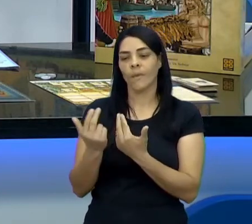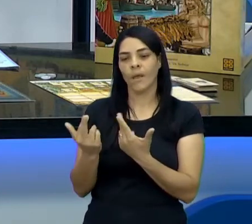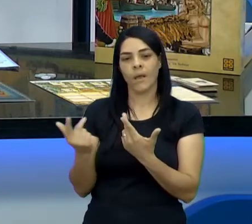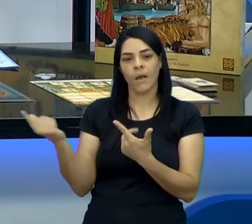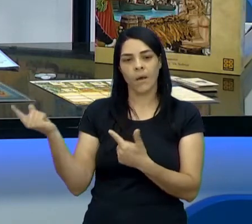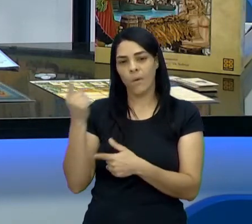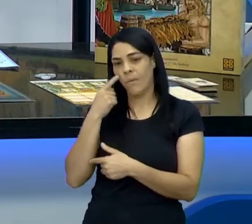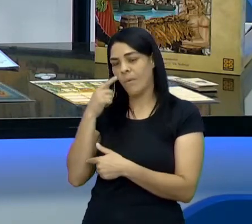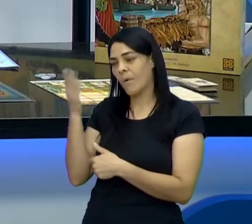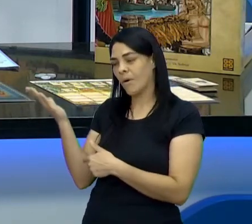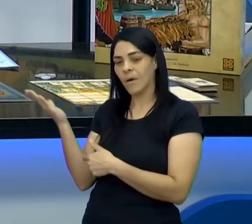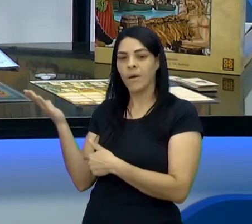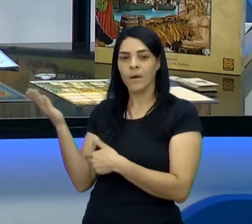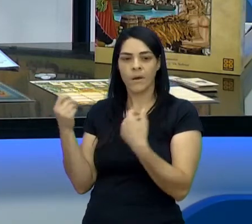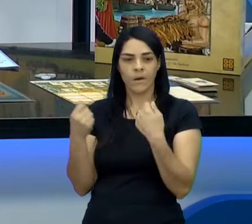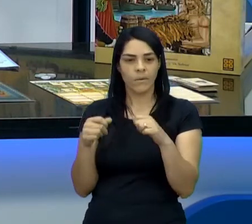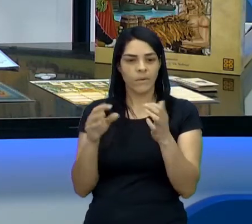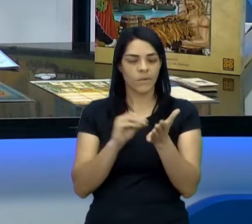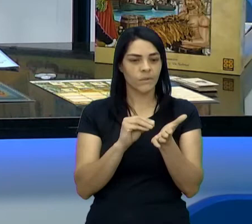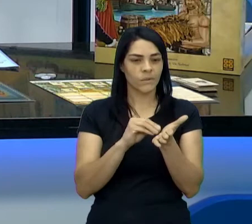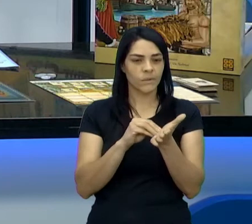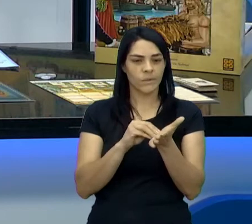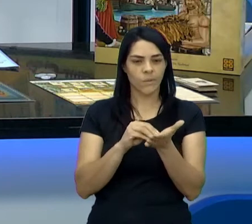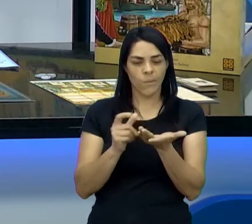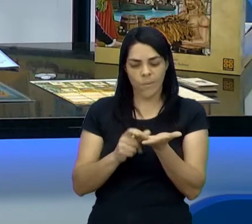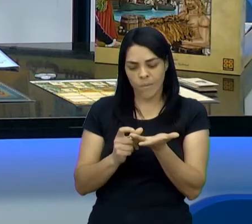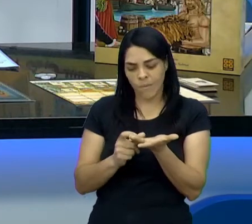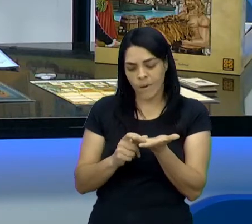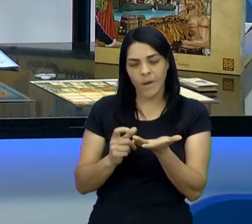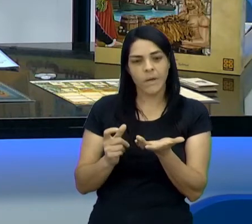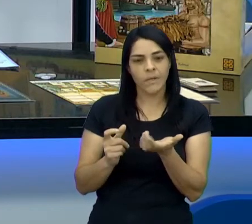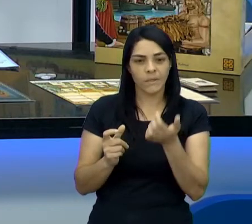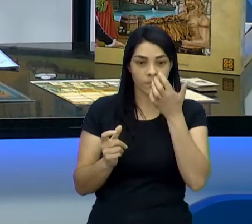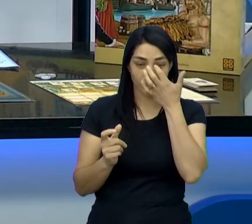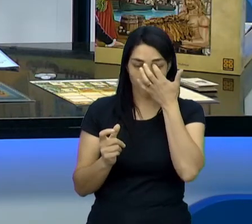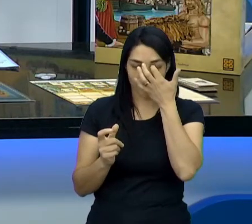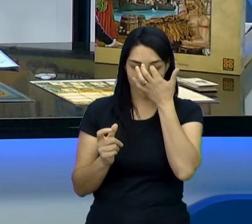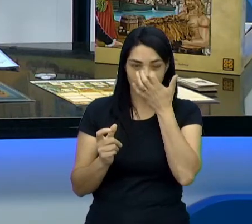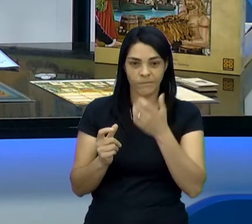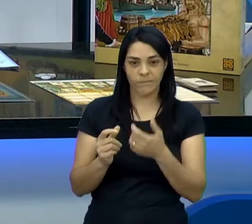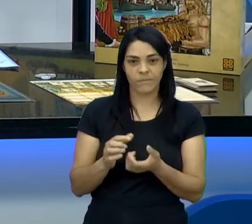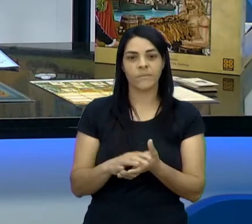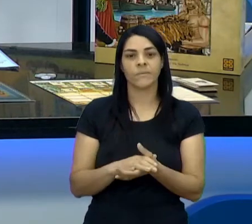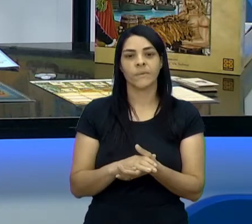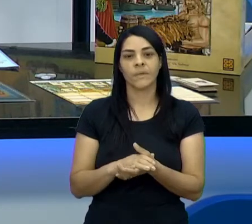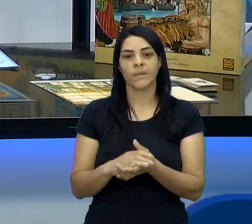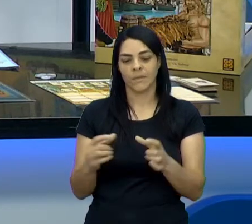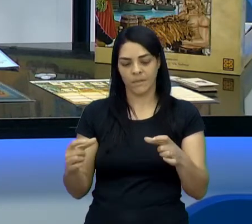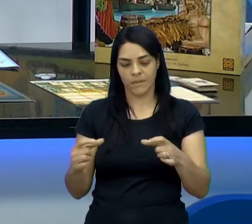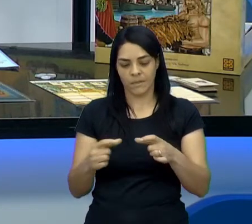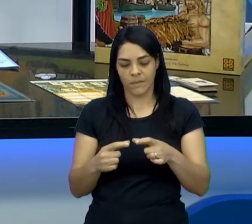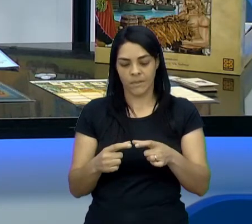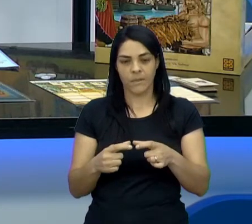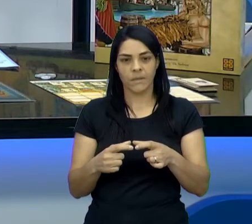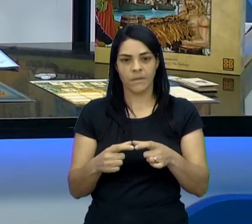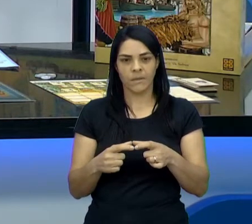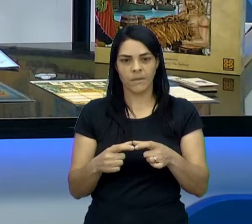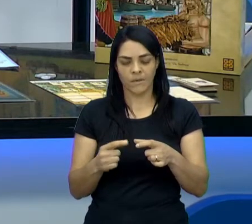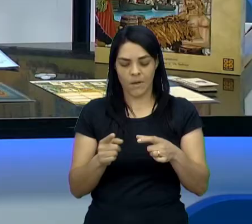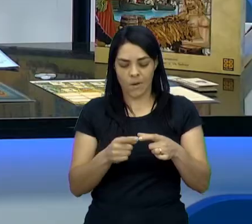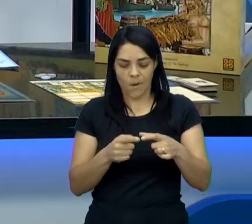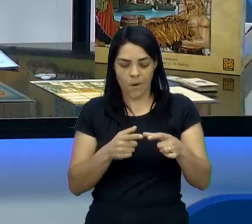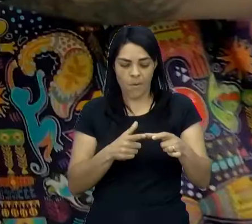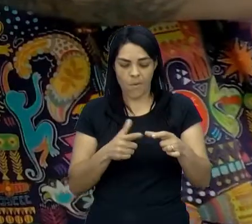tem que encostar as peças com as pontas iguais. Então, por